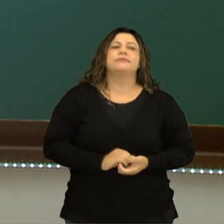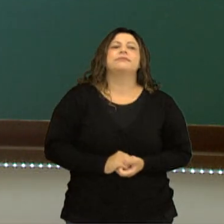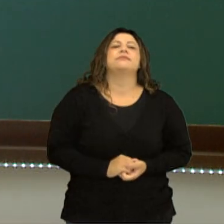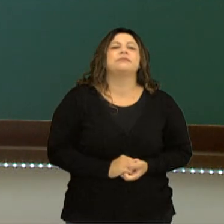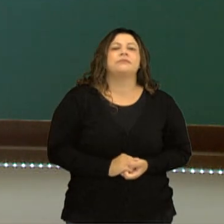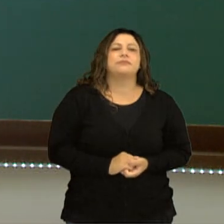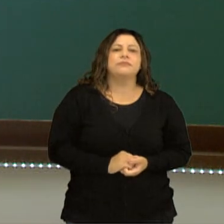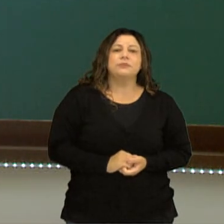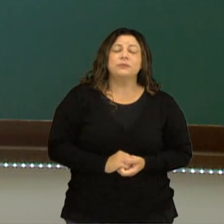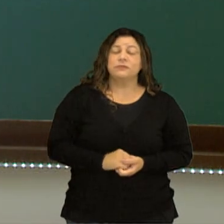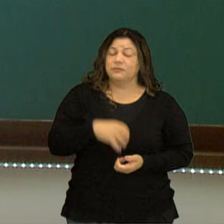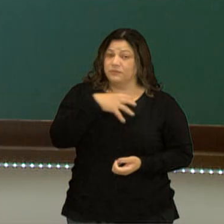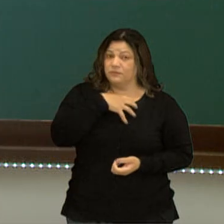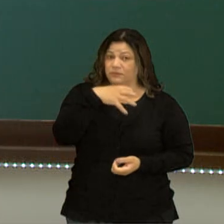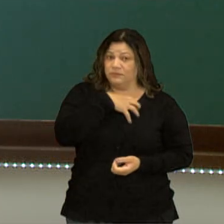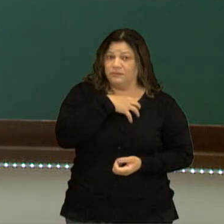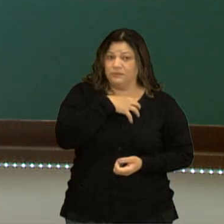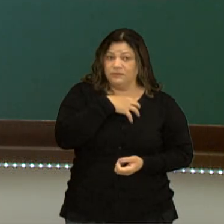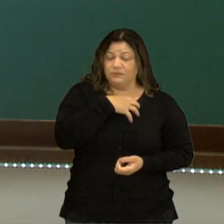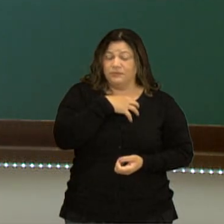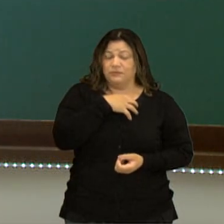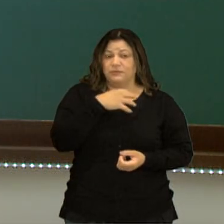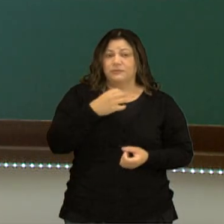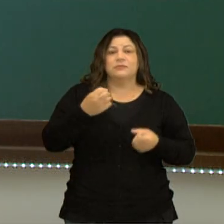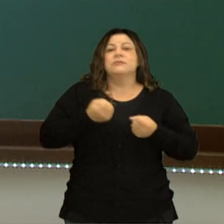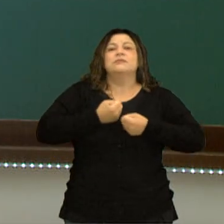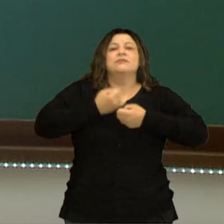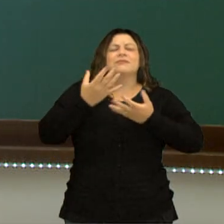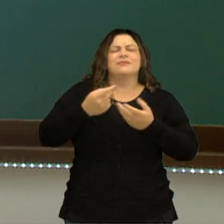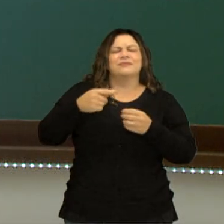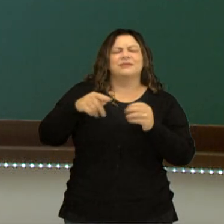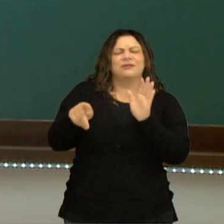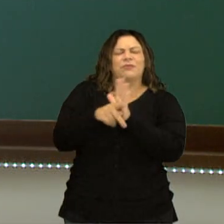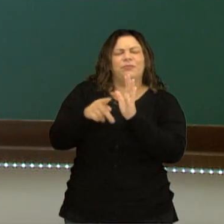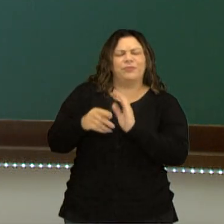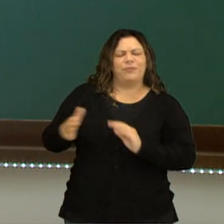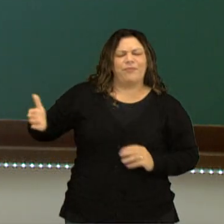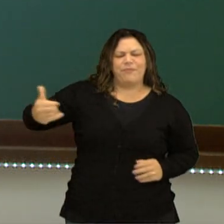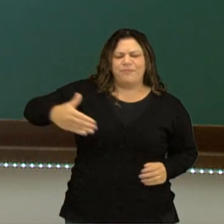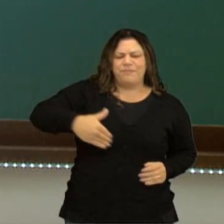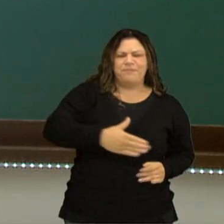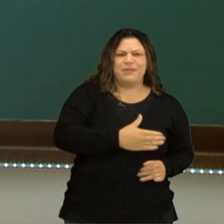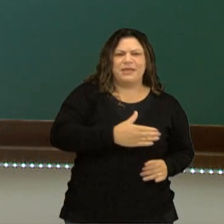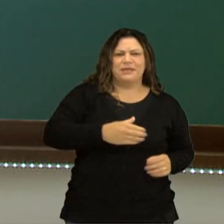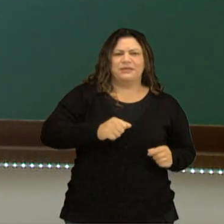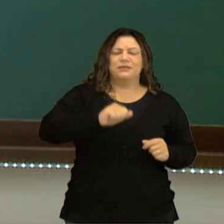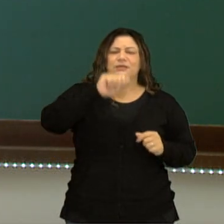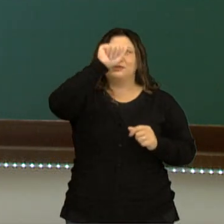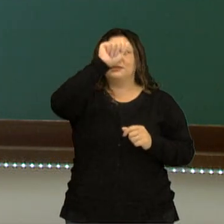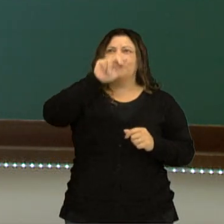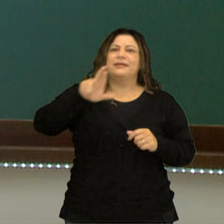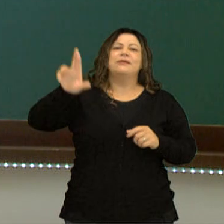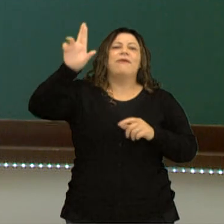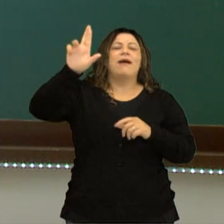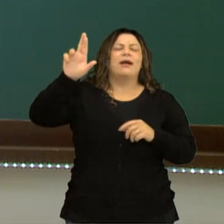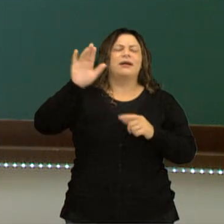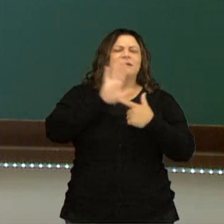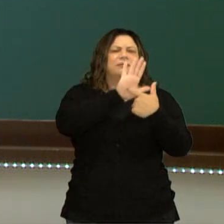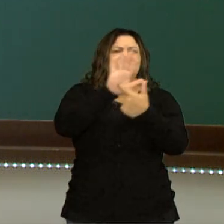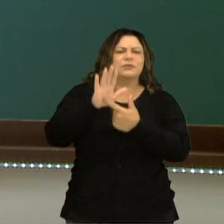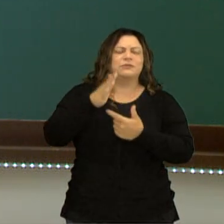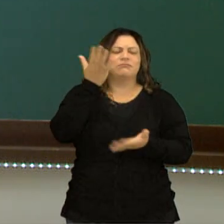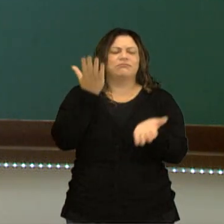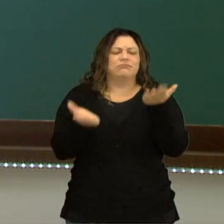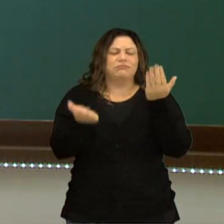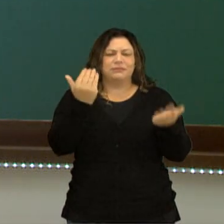Ainda, essa sensação de dizer que eu sou peixe de ar, eu sou ave de mar, mostra o quê? Uma